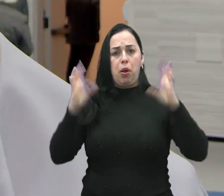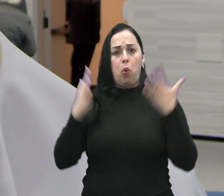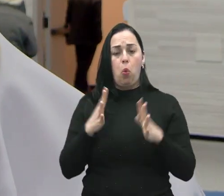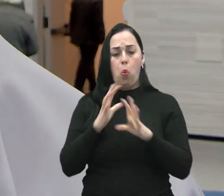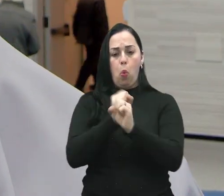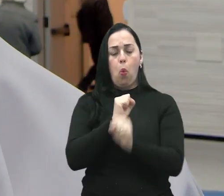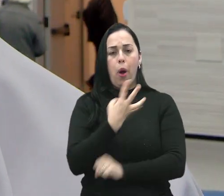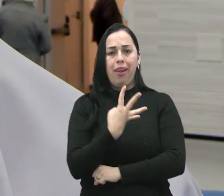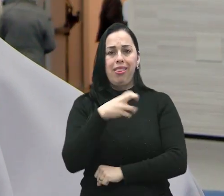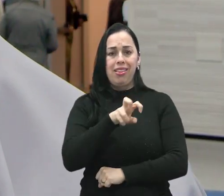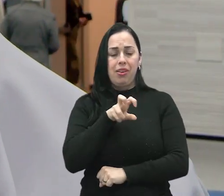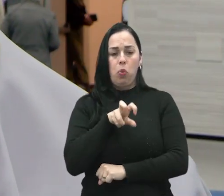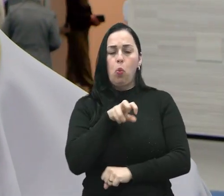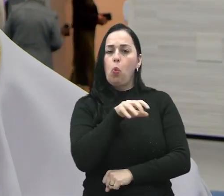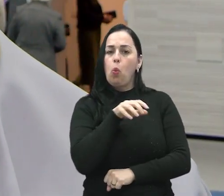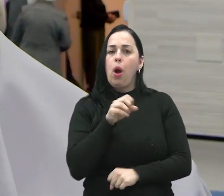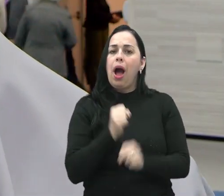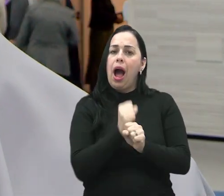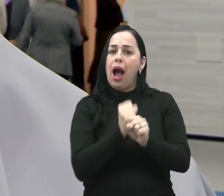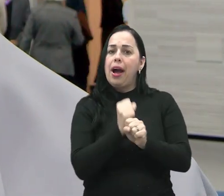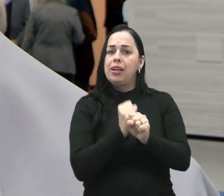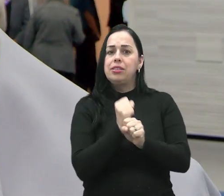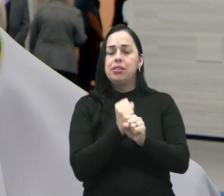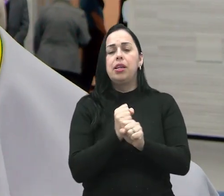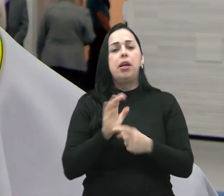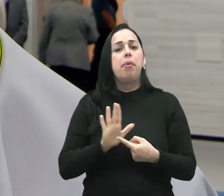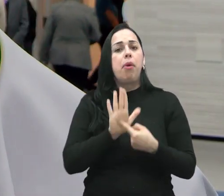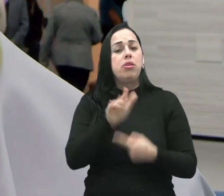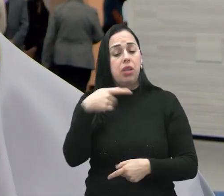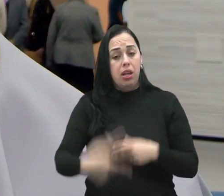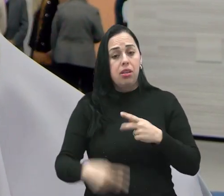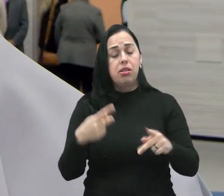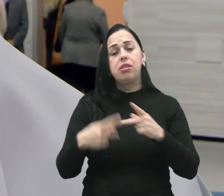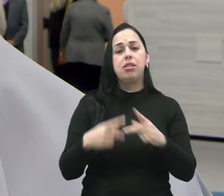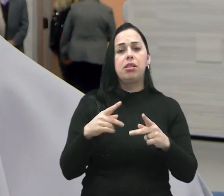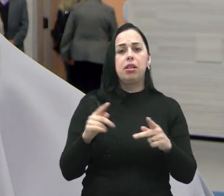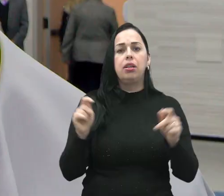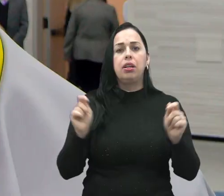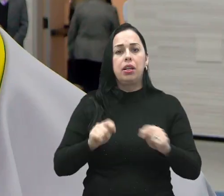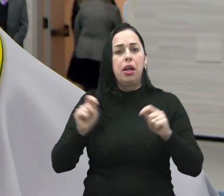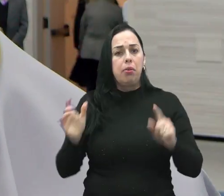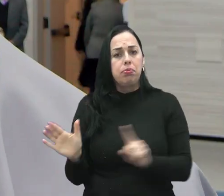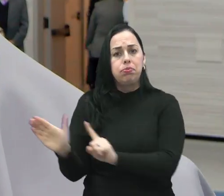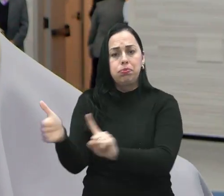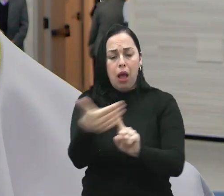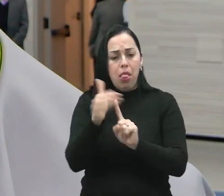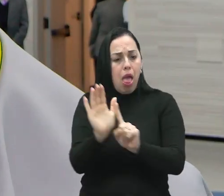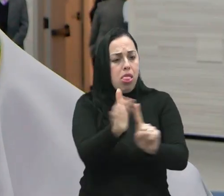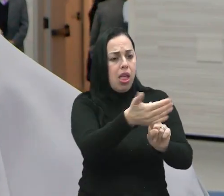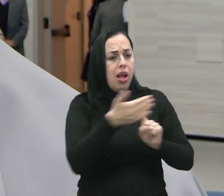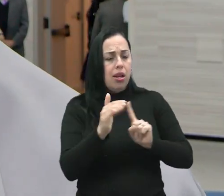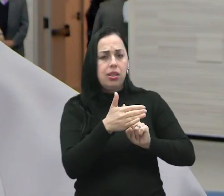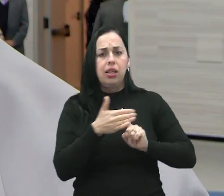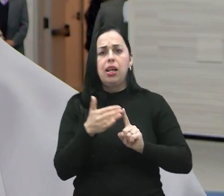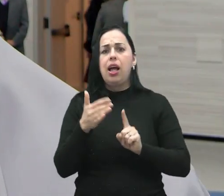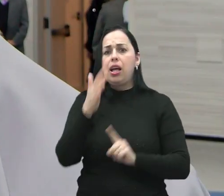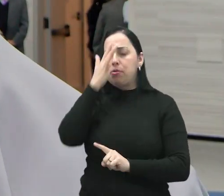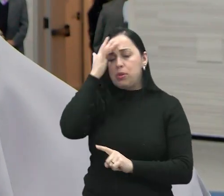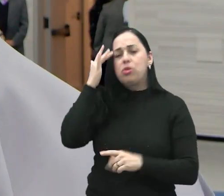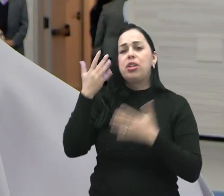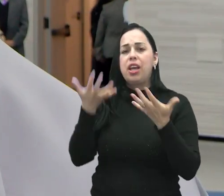45 anos e mostra que a cidade de São José dos Campos é uma cidade acolhedora, que acolhe aqueles que aqui